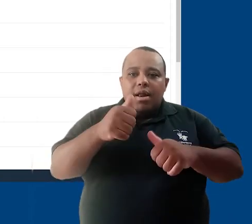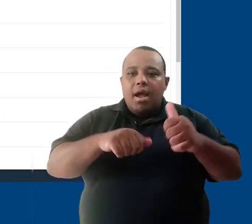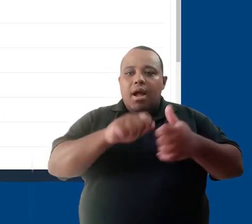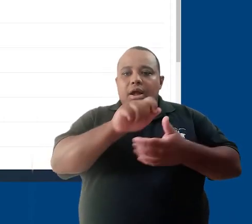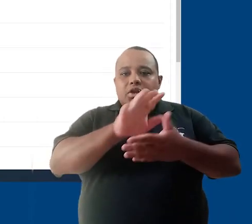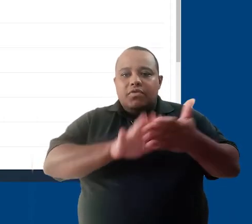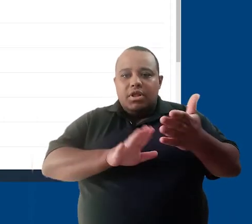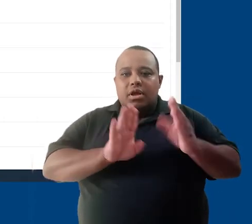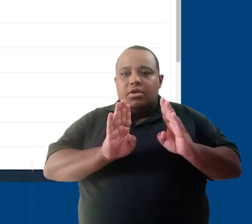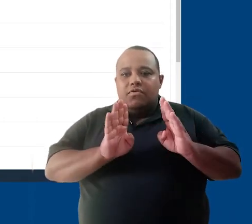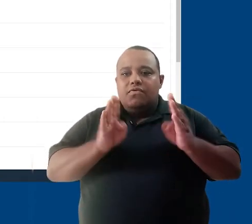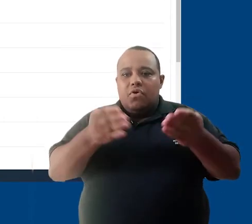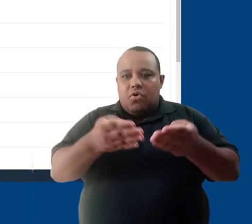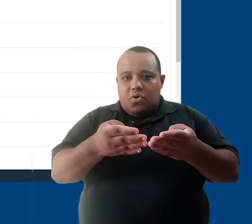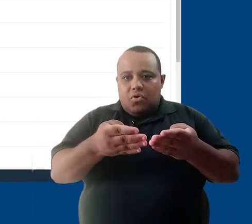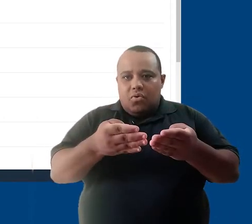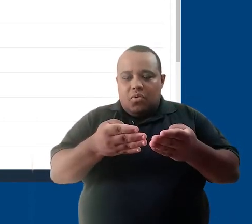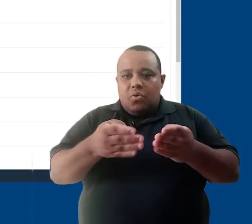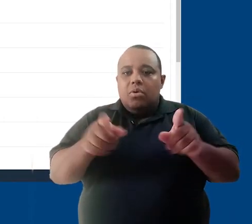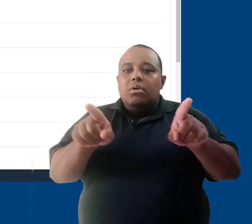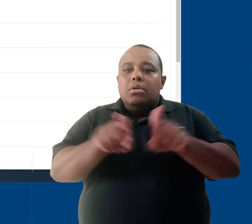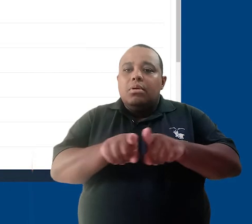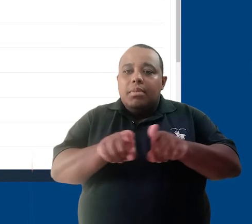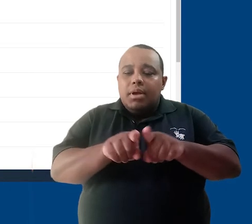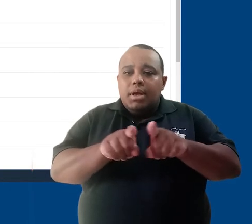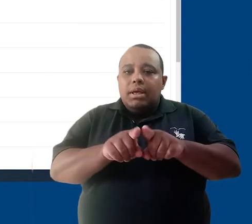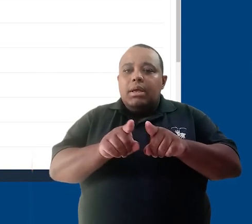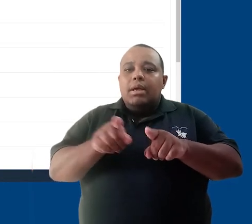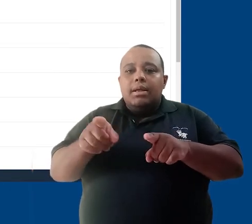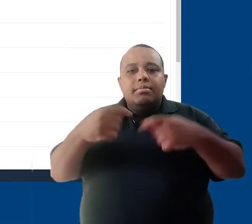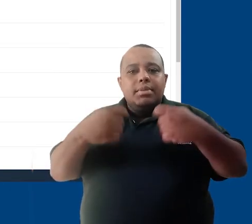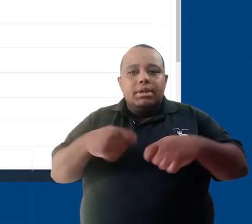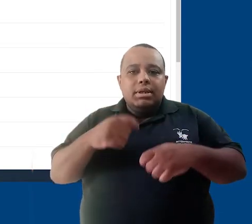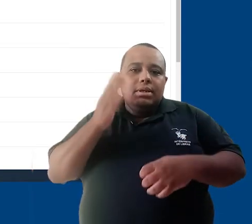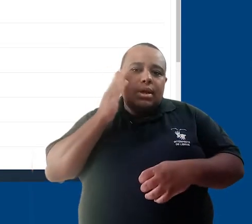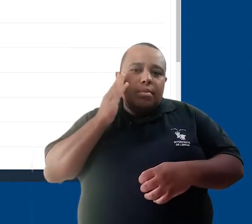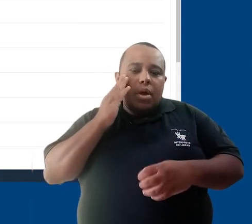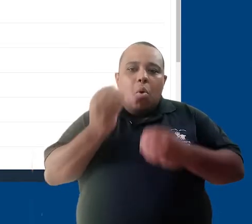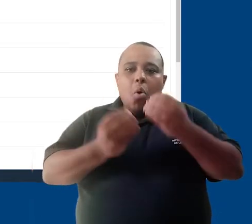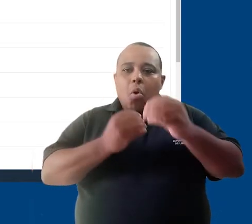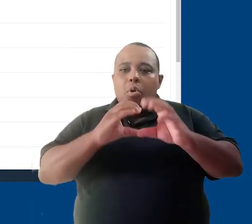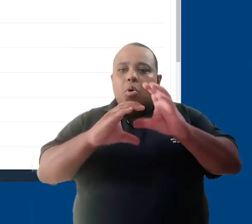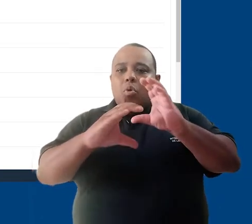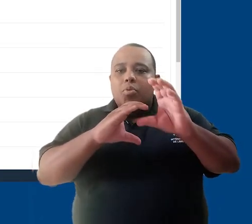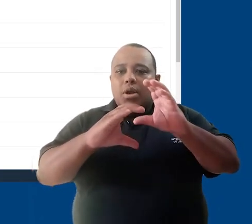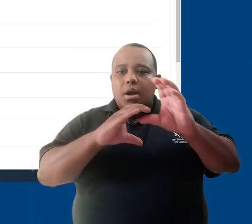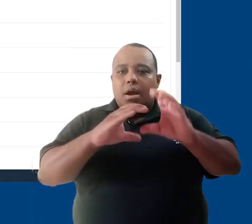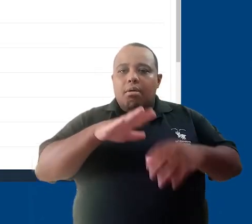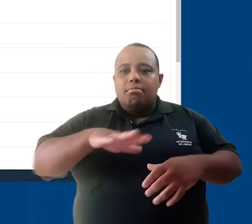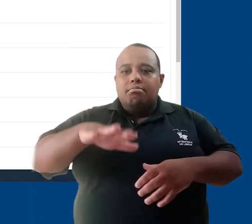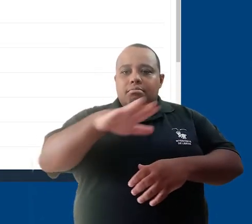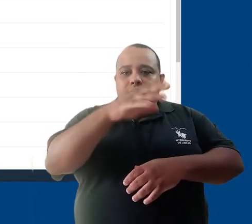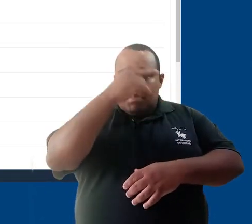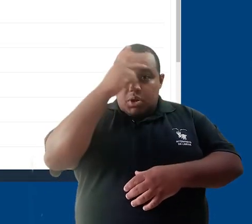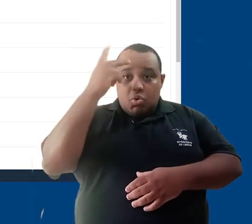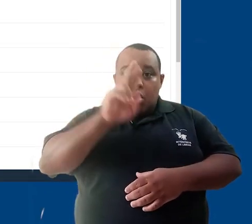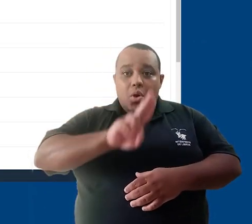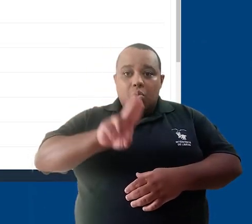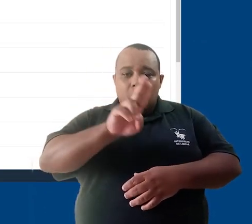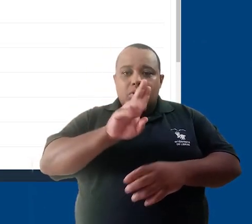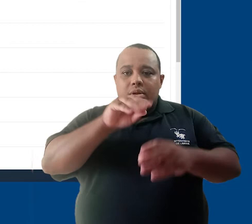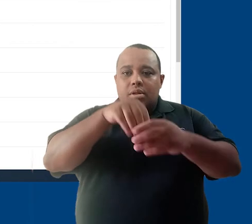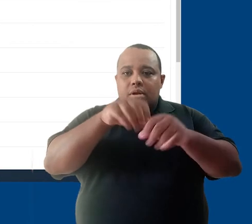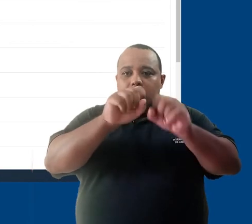avaliar atividades do tipo fórum. Também devem ser capazes de fazer uma comunicação com os usuários